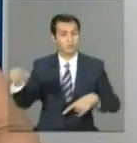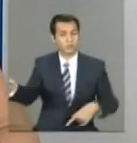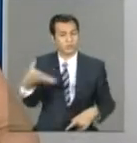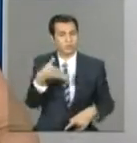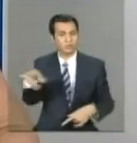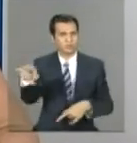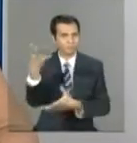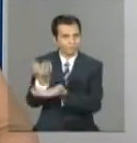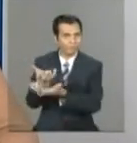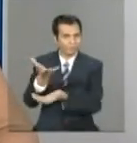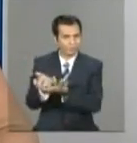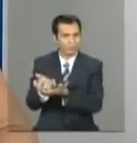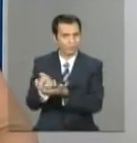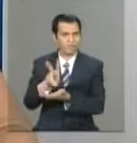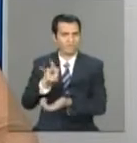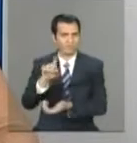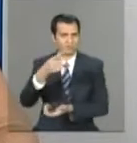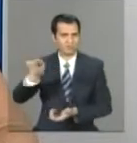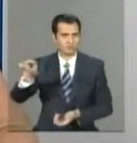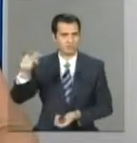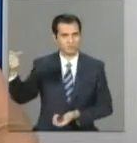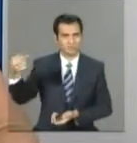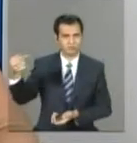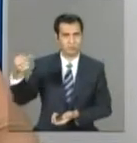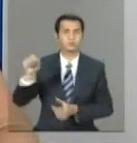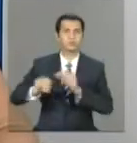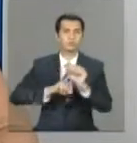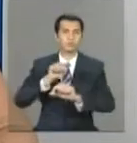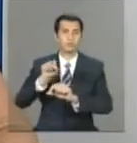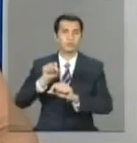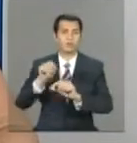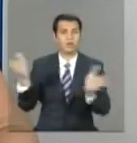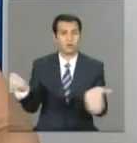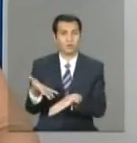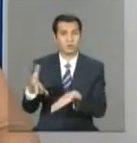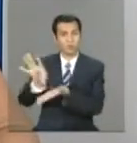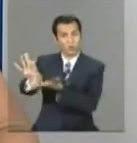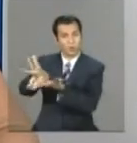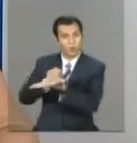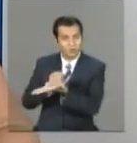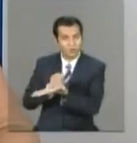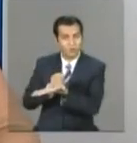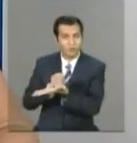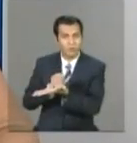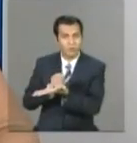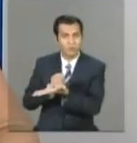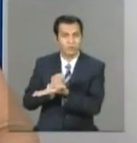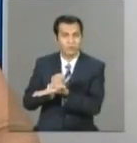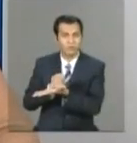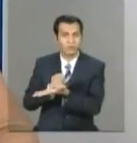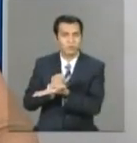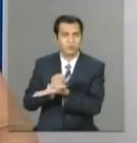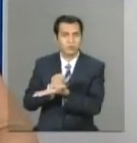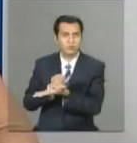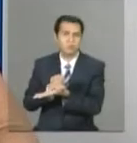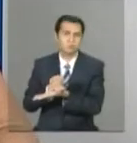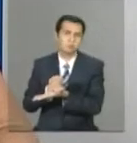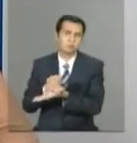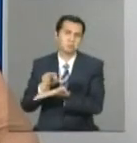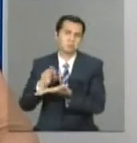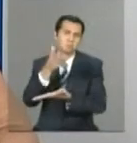de dados e receber uma extração dessa base, nesse novo modelo de dados, não implica